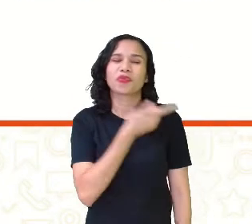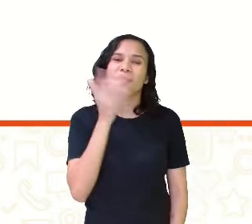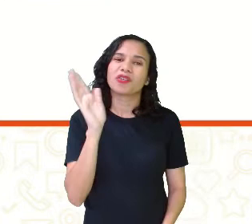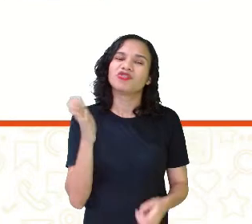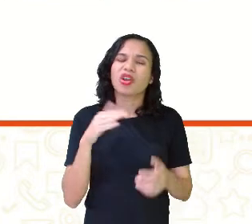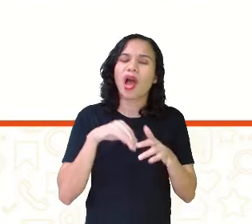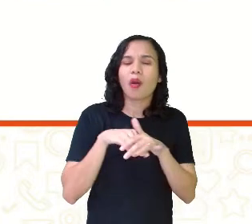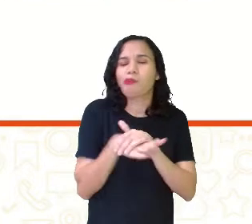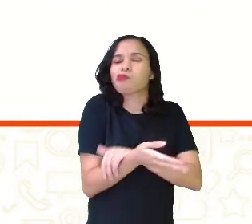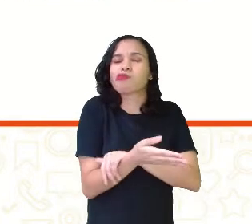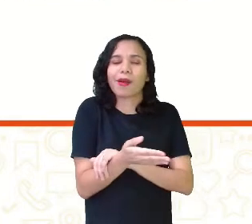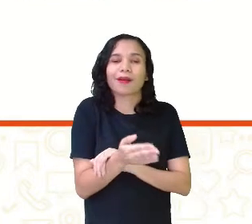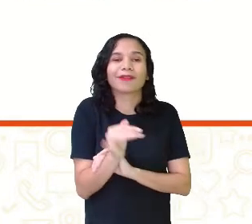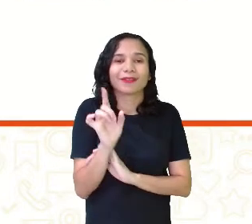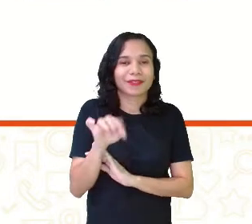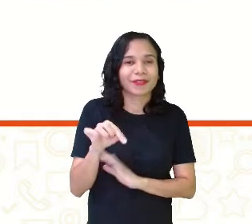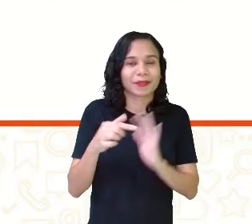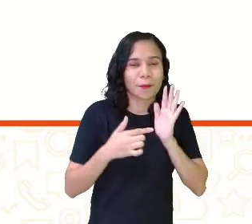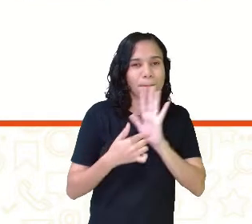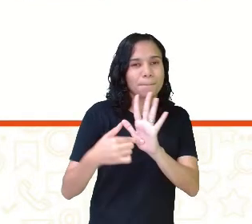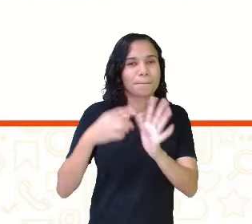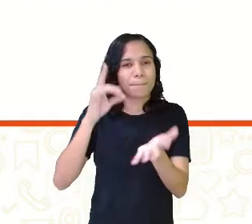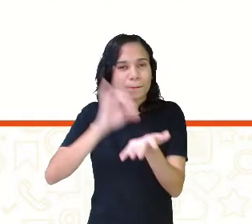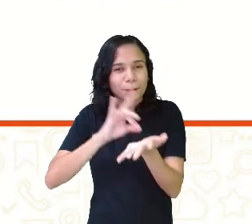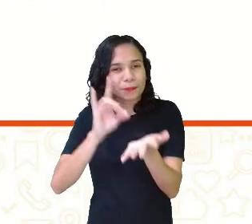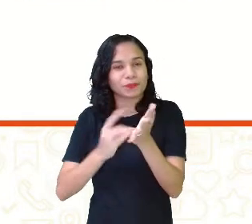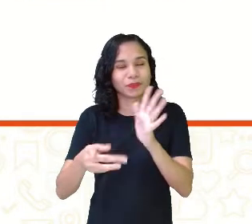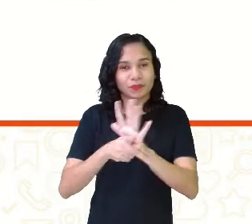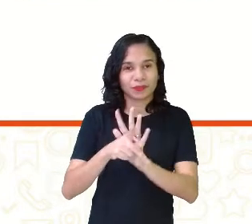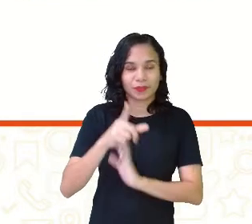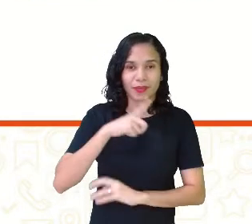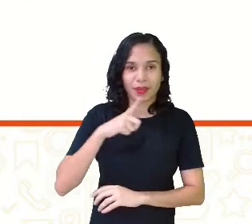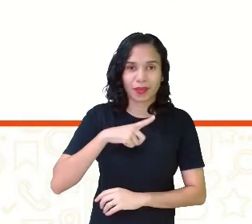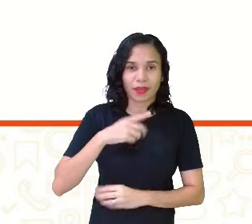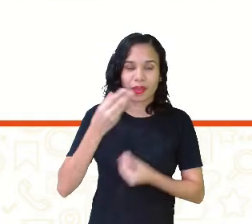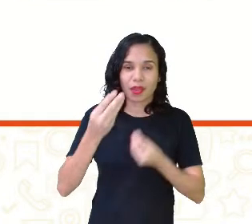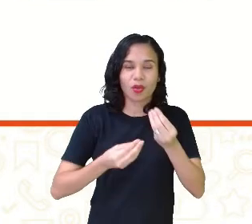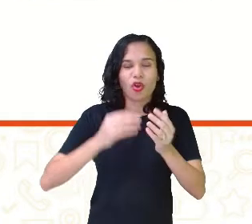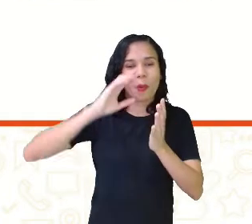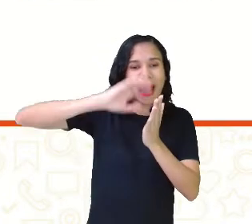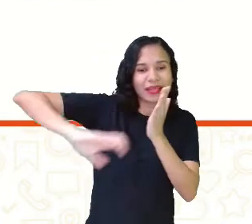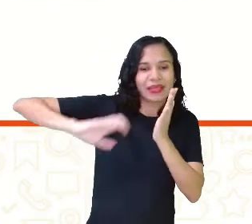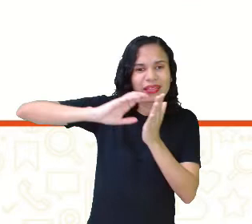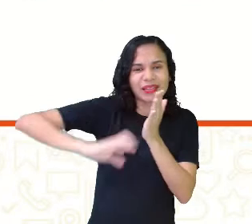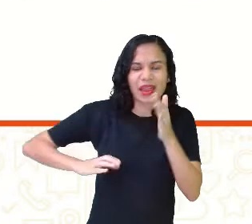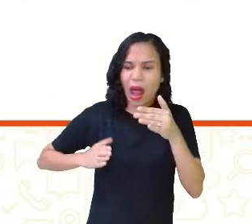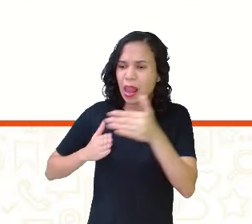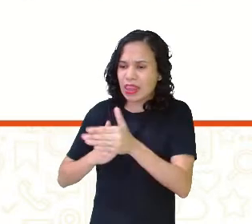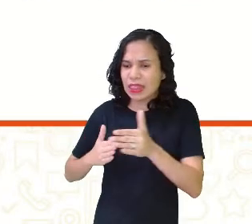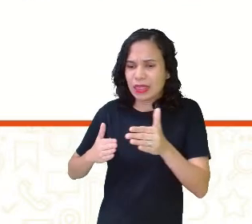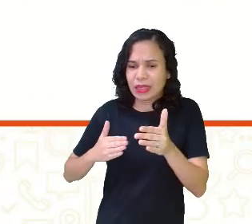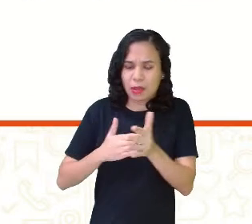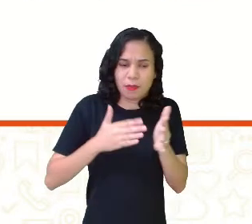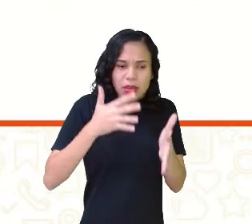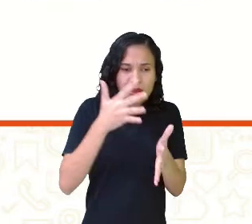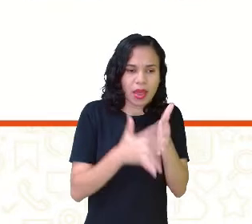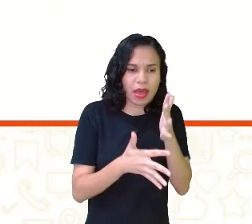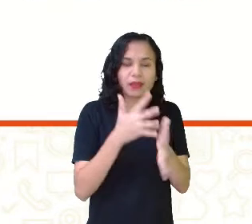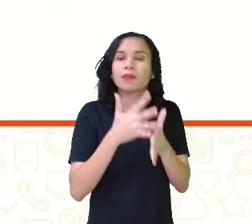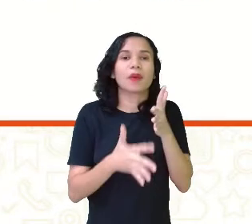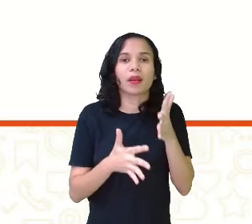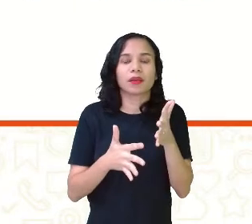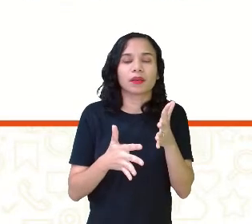mais familiarizada, porque ela se refere de verdade à eliminação de barreiras ambientais e físicas nas residências,